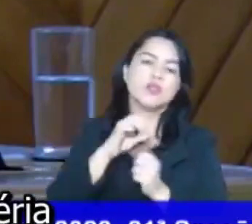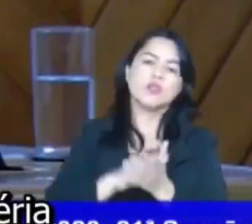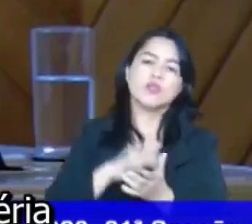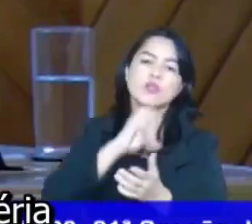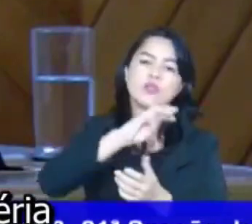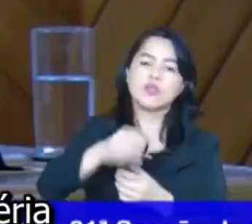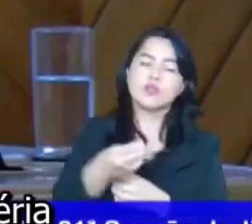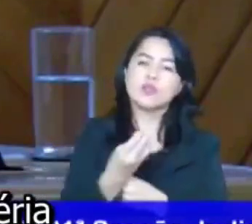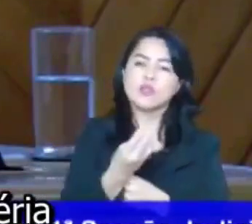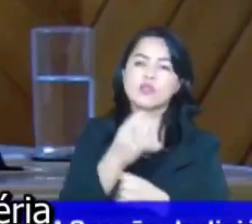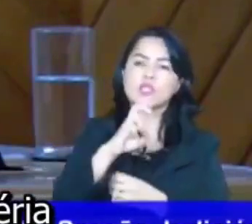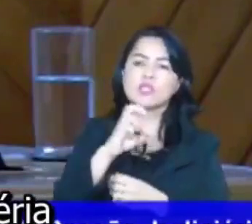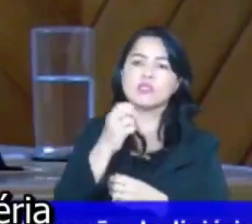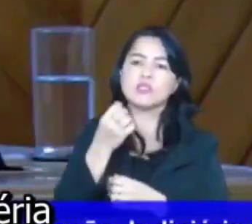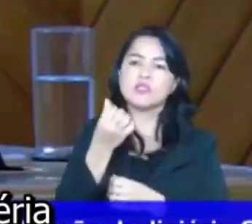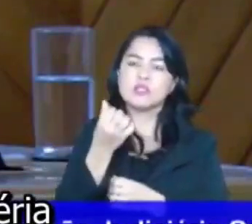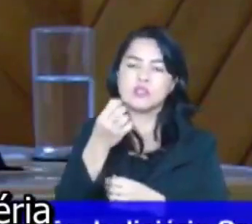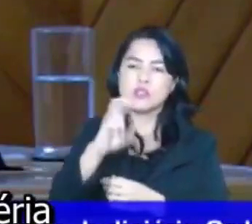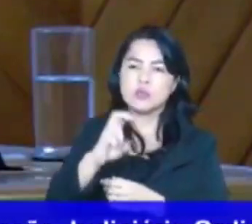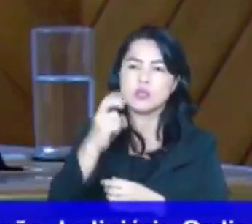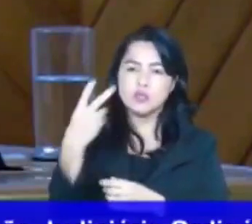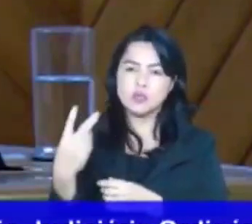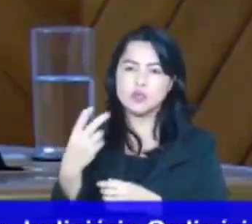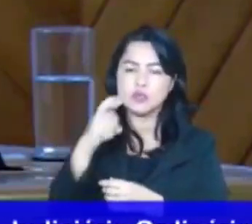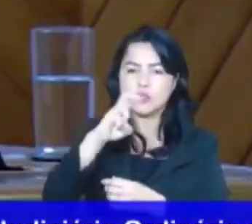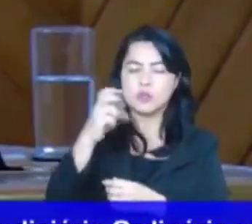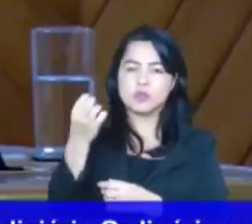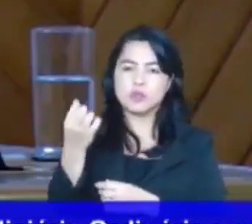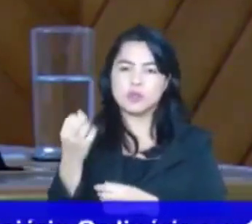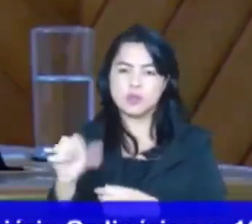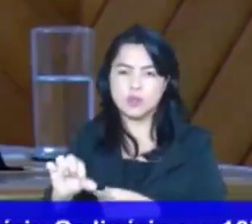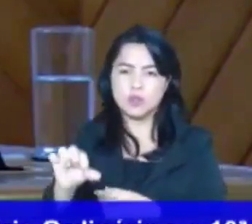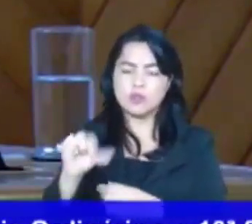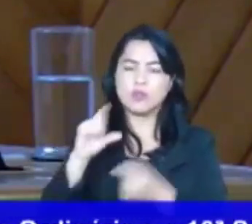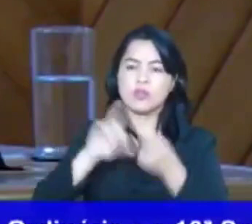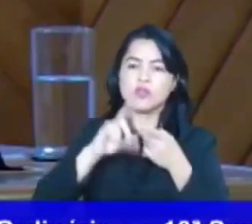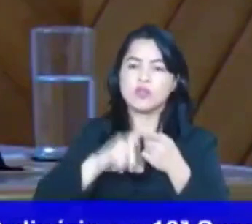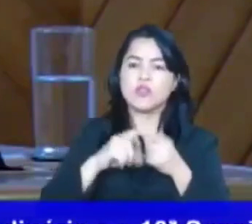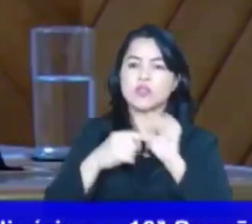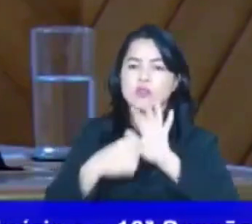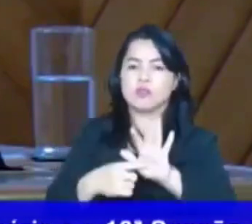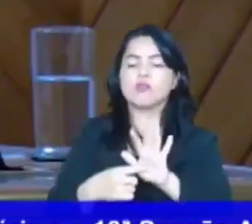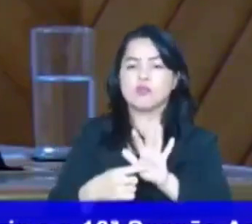3.552, de 59, também dispuseram sobre a matéria. E houve